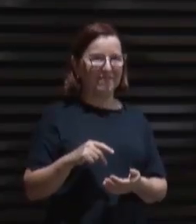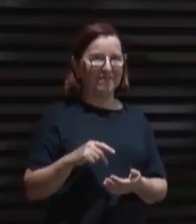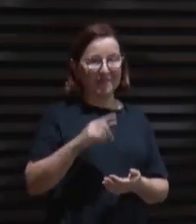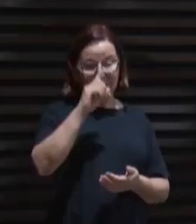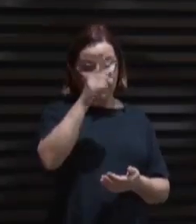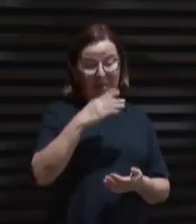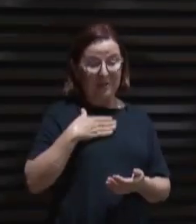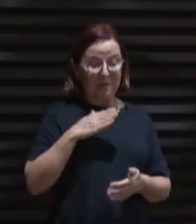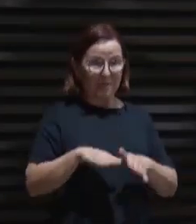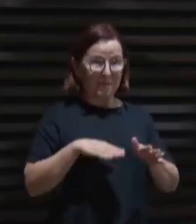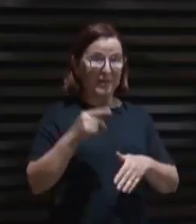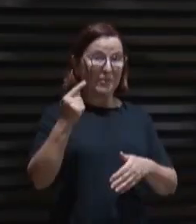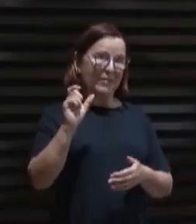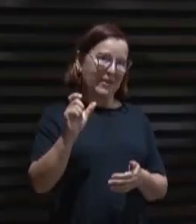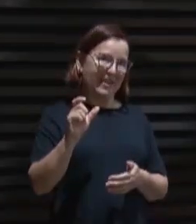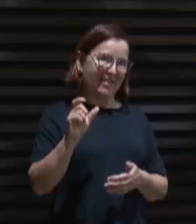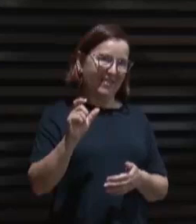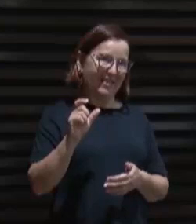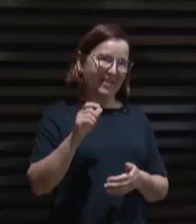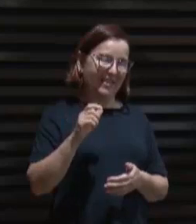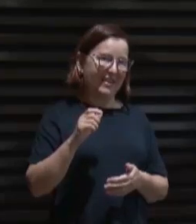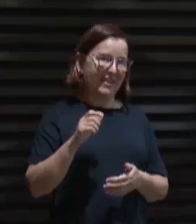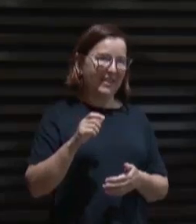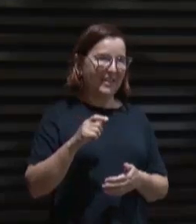mim iniquidade alguma.